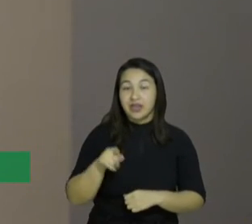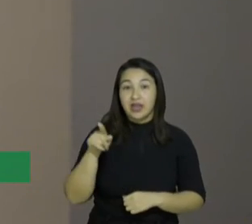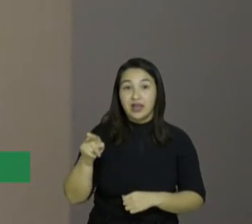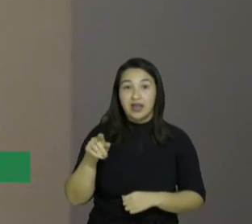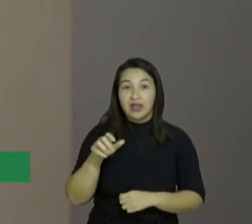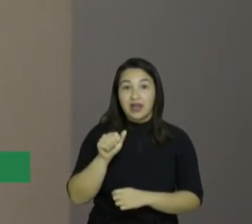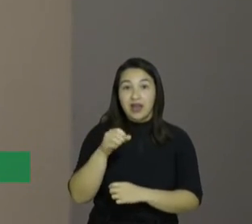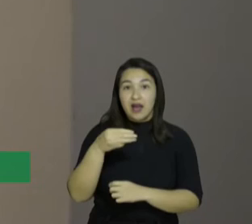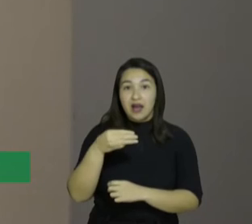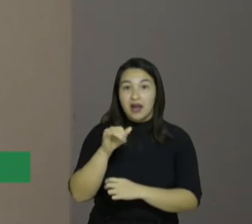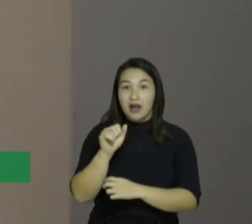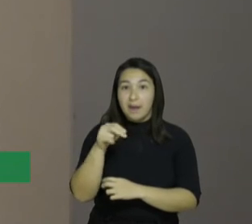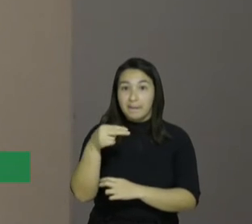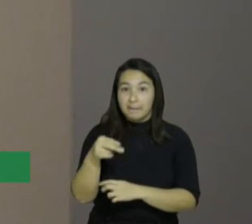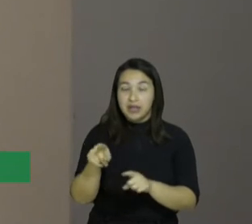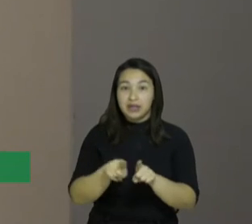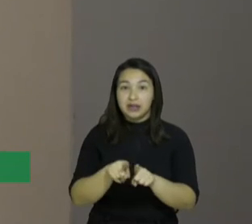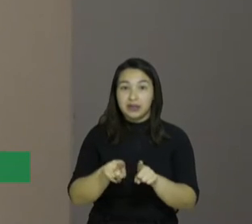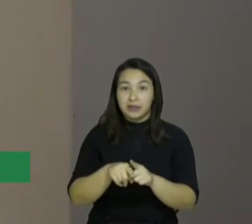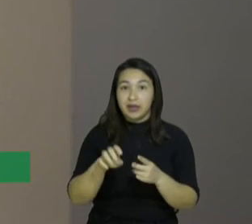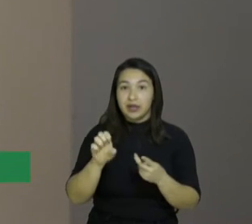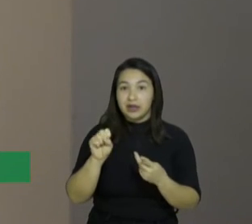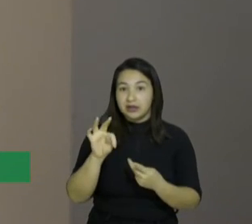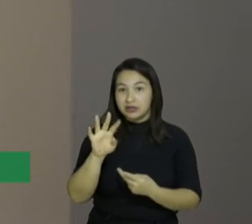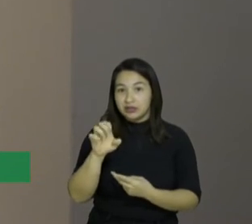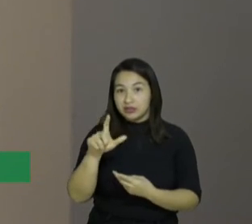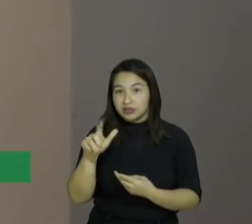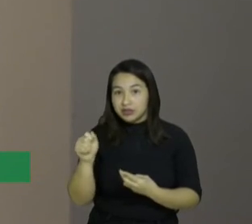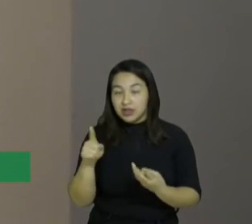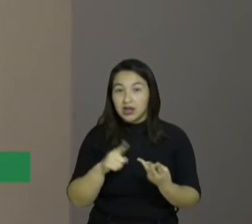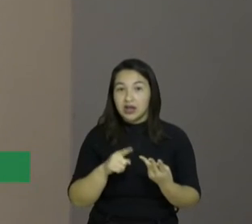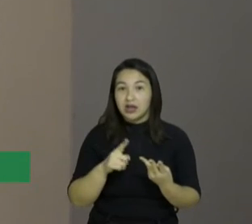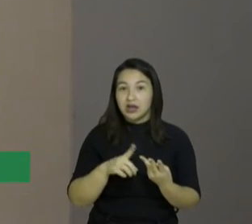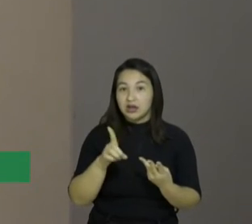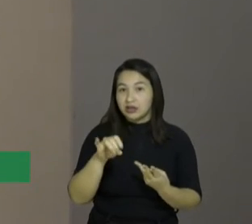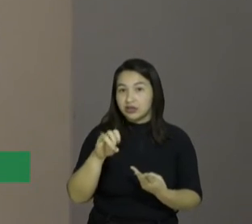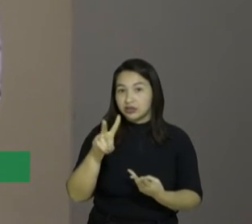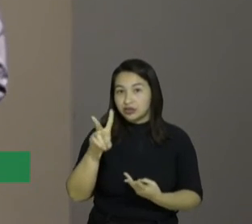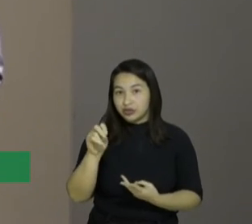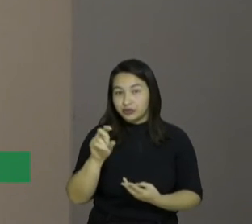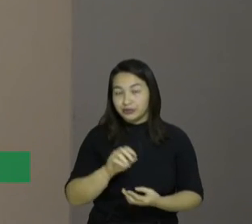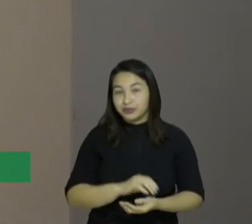BR Stela mares benet felberg e dilvo